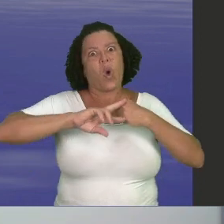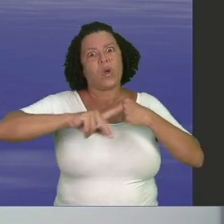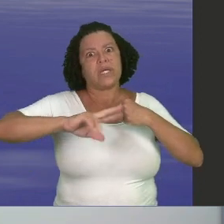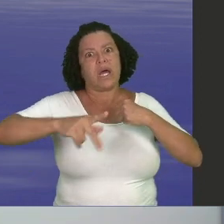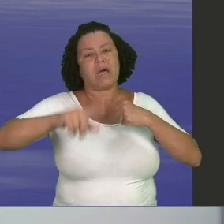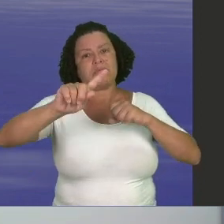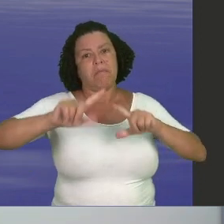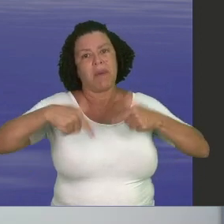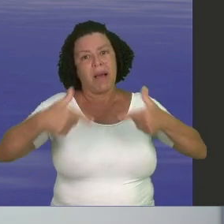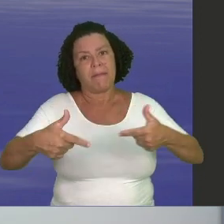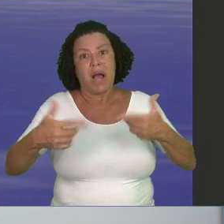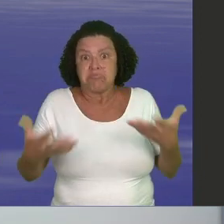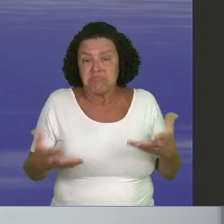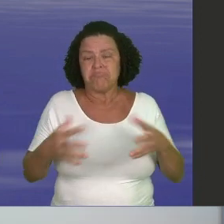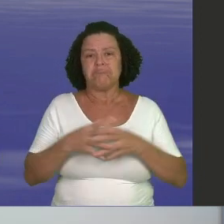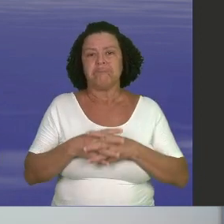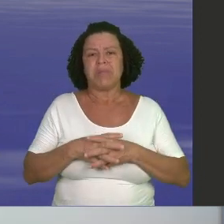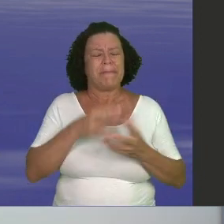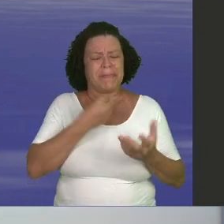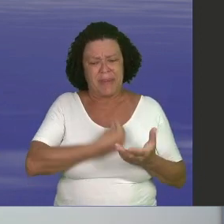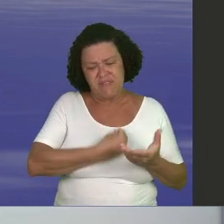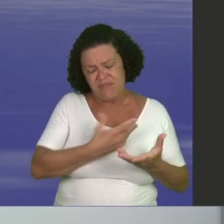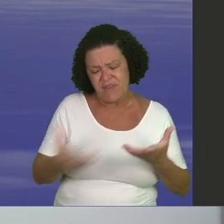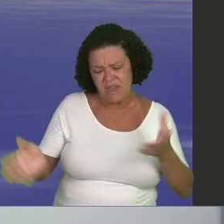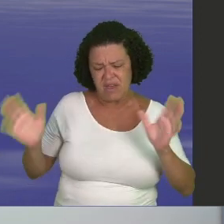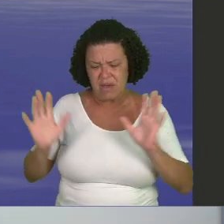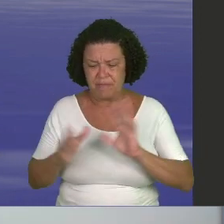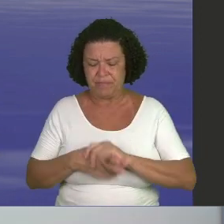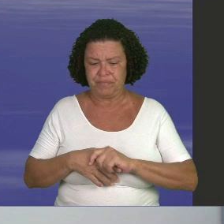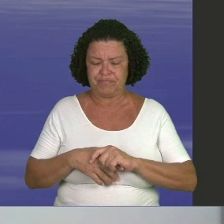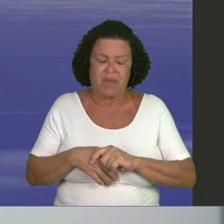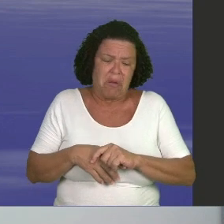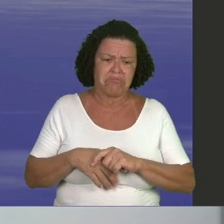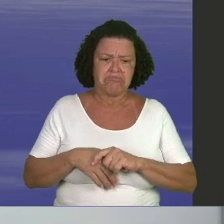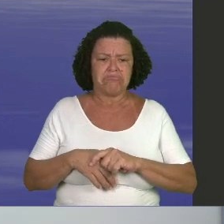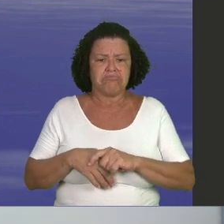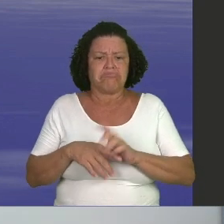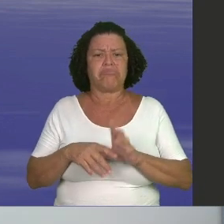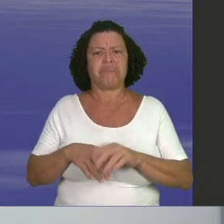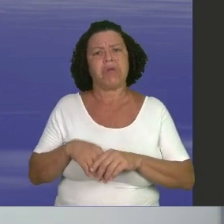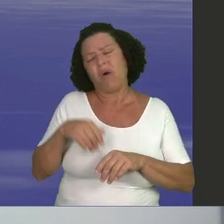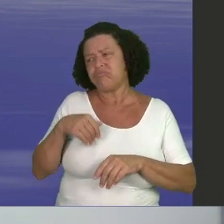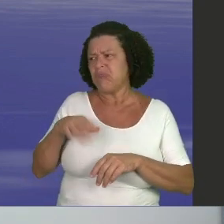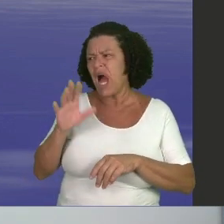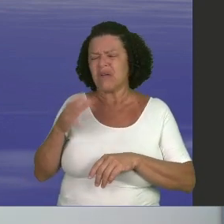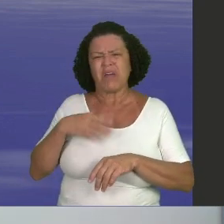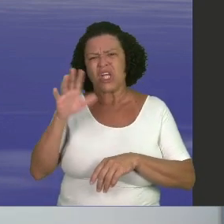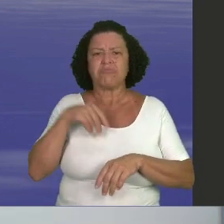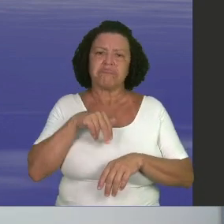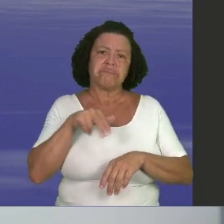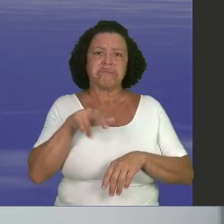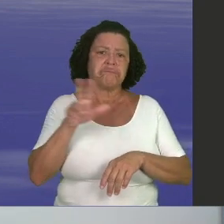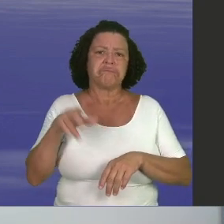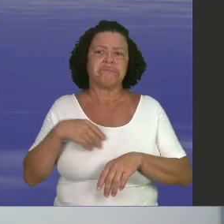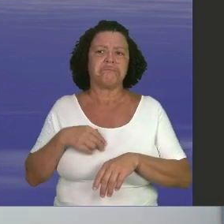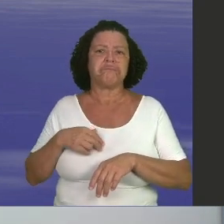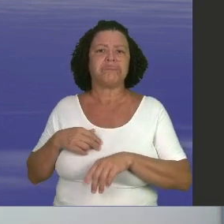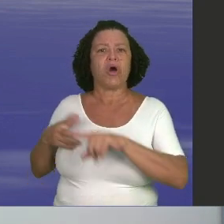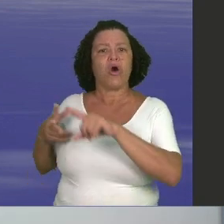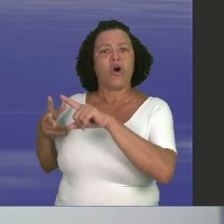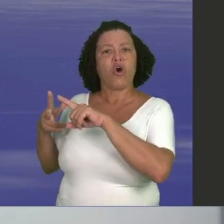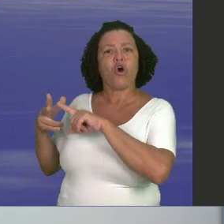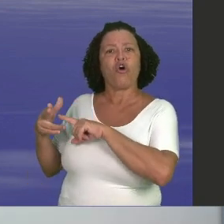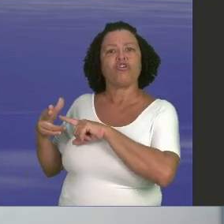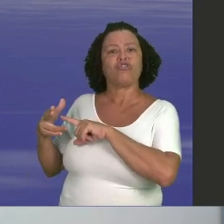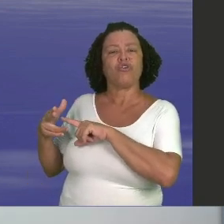ato. Mas não dá para viver assim. Tá bom, você siga o seu caminho. E foi lá e cortou um pedaço dessa cruz